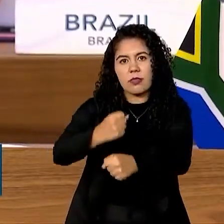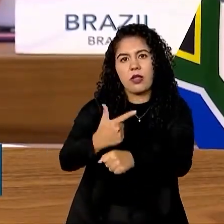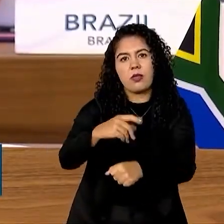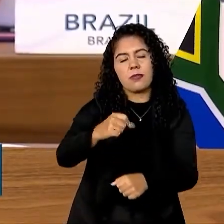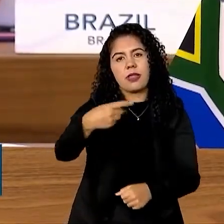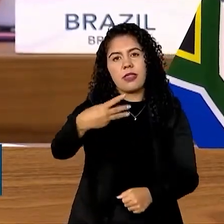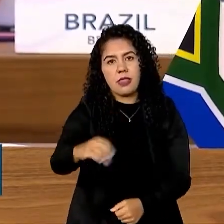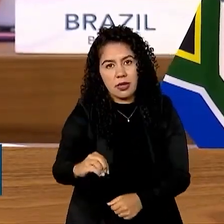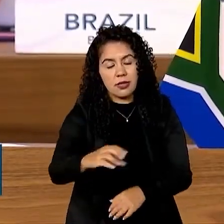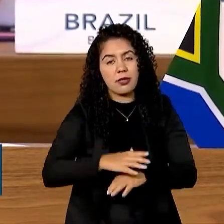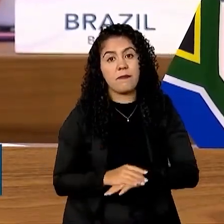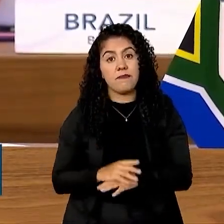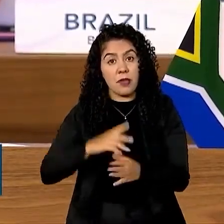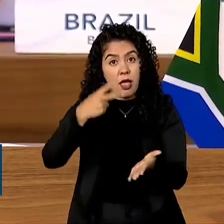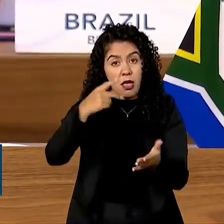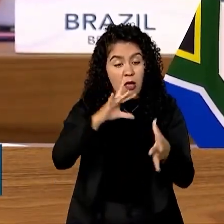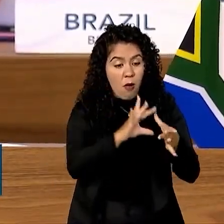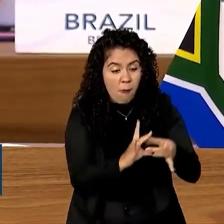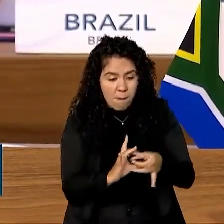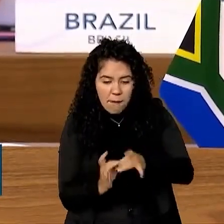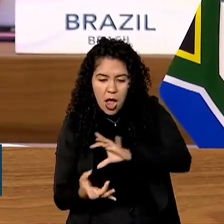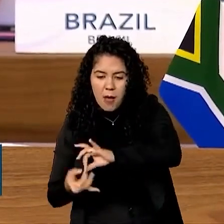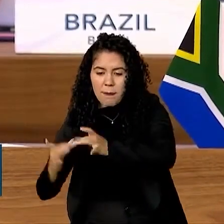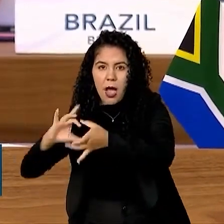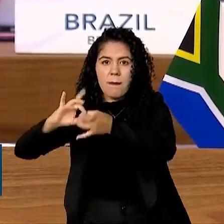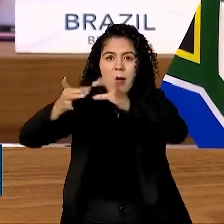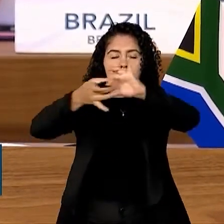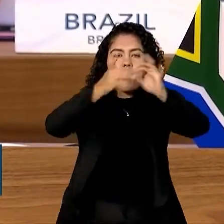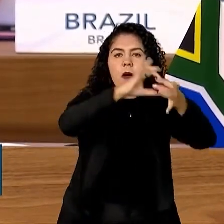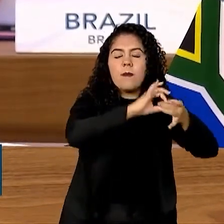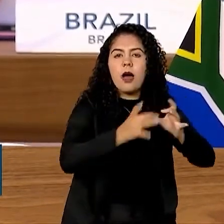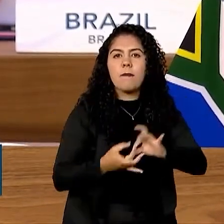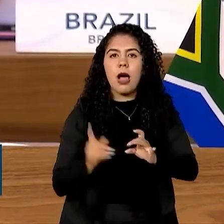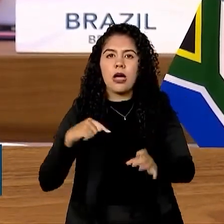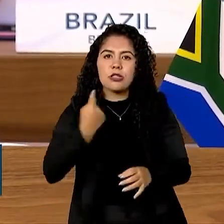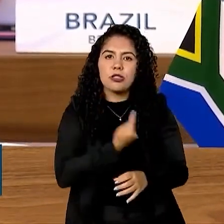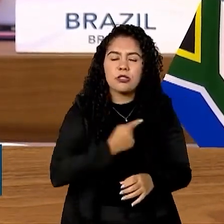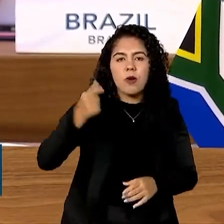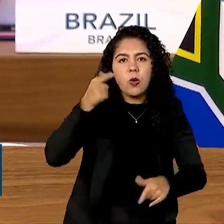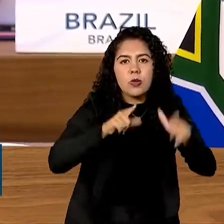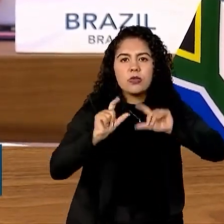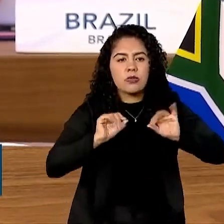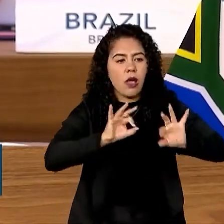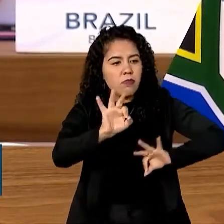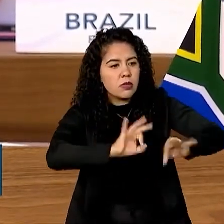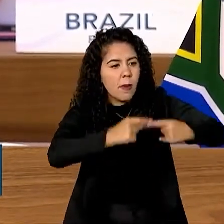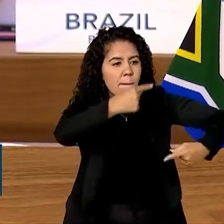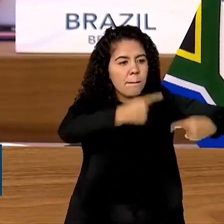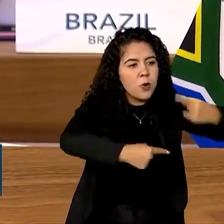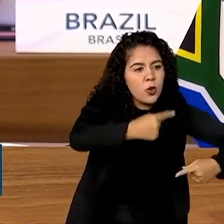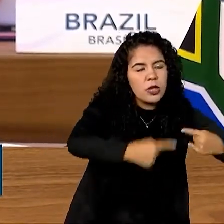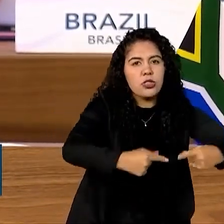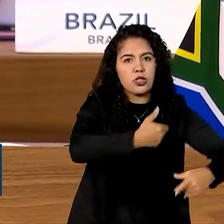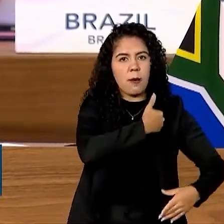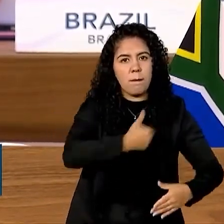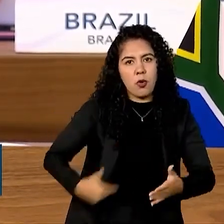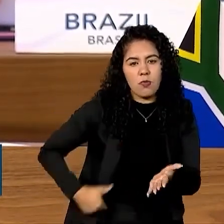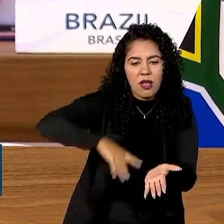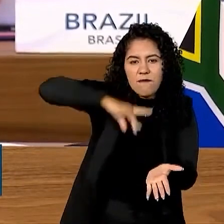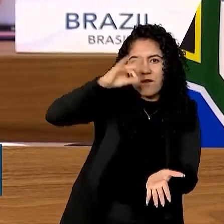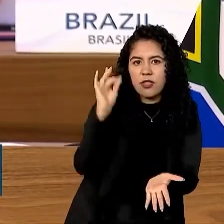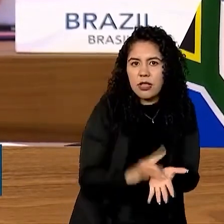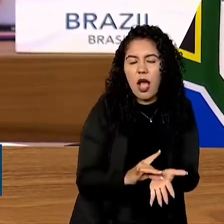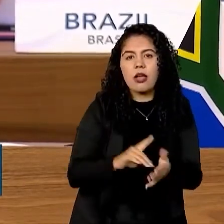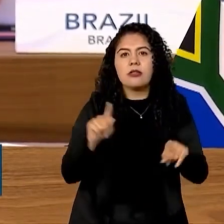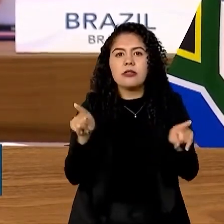a aliança, vamos articular recomendações internacionais, políticas públicas eficazes e